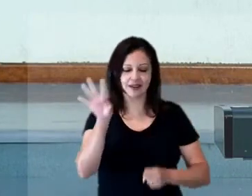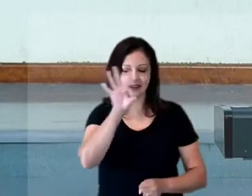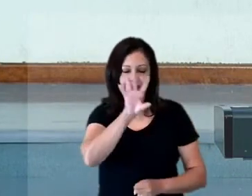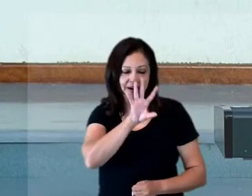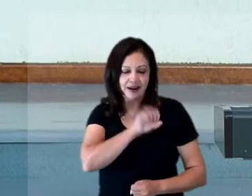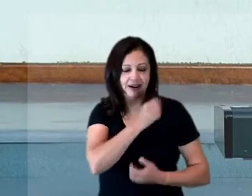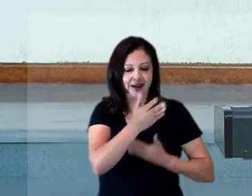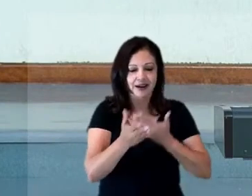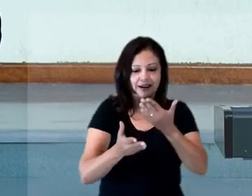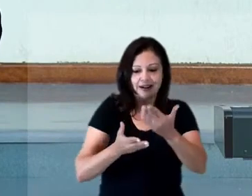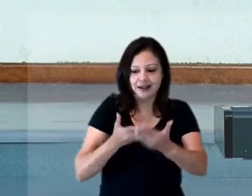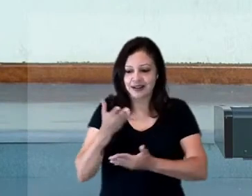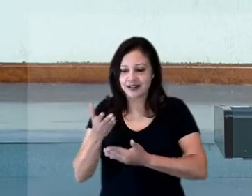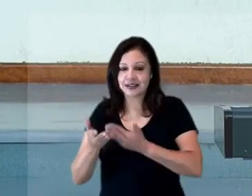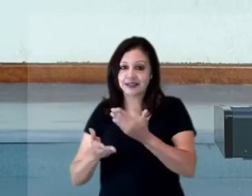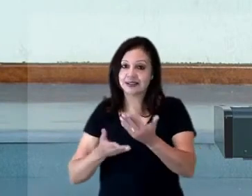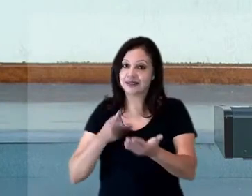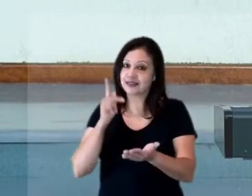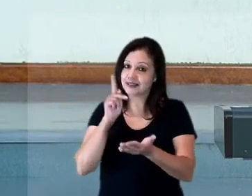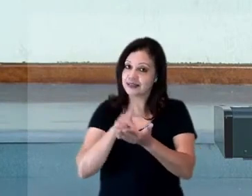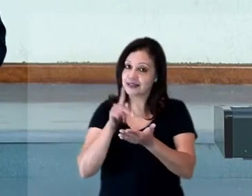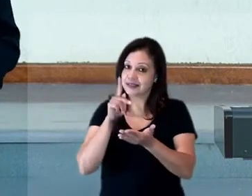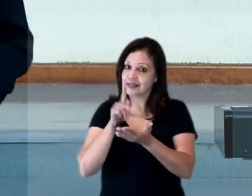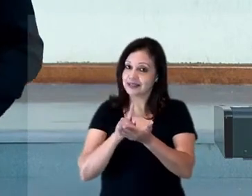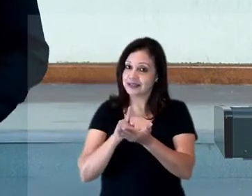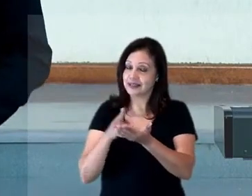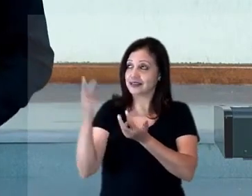outros, mas com o amor que o Senhor